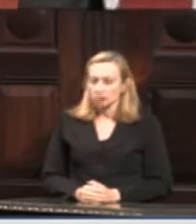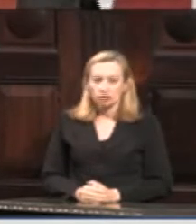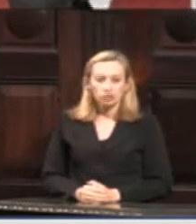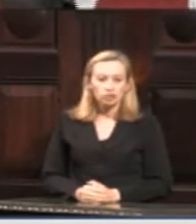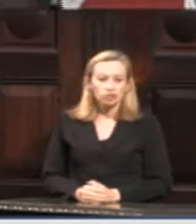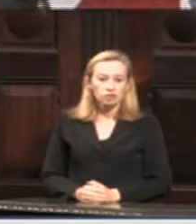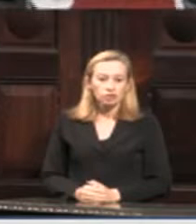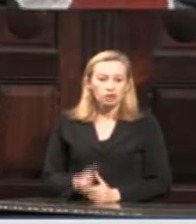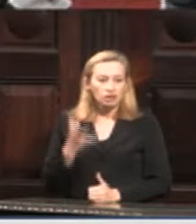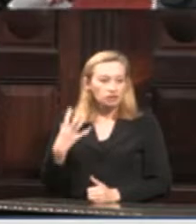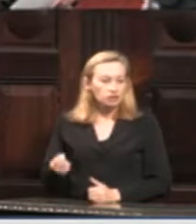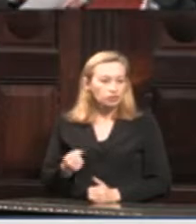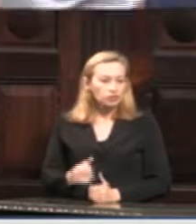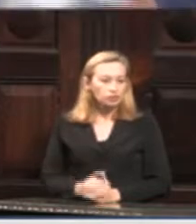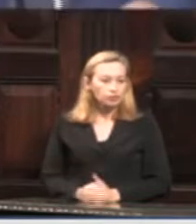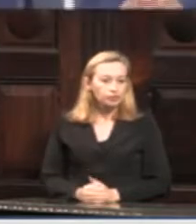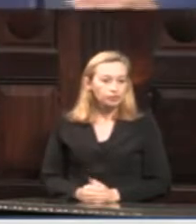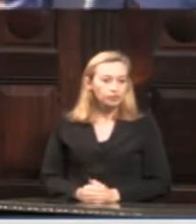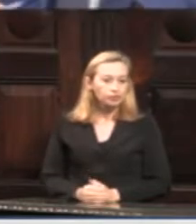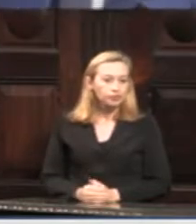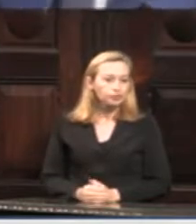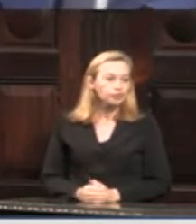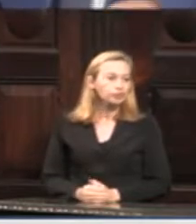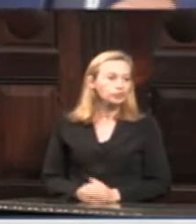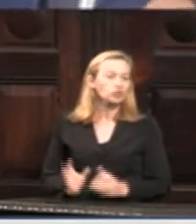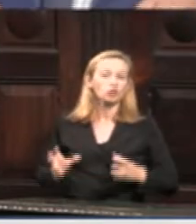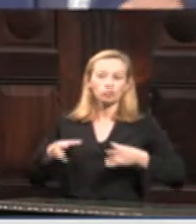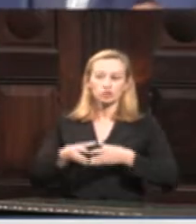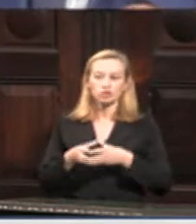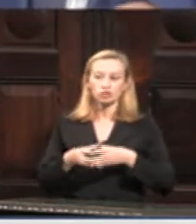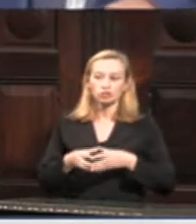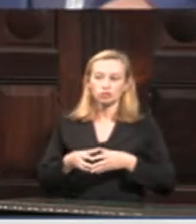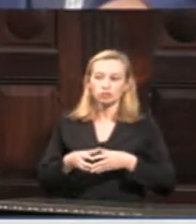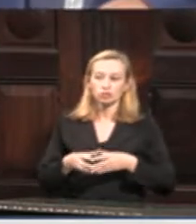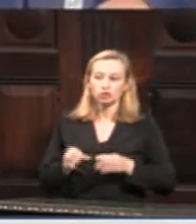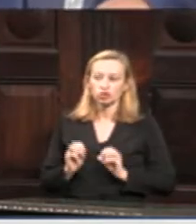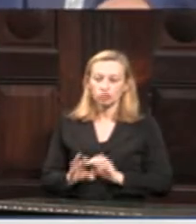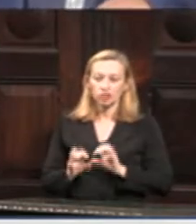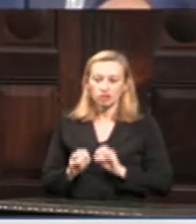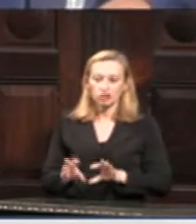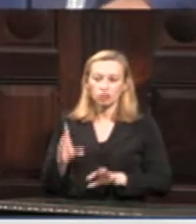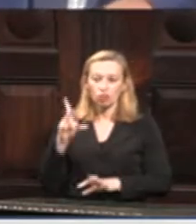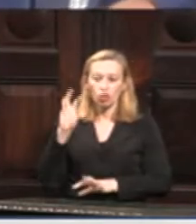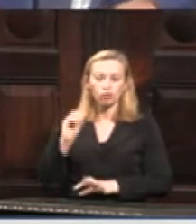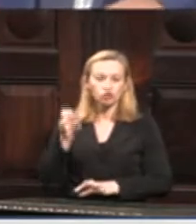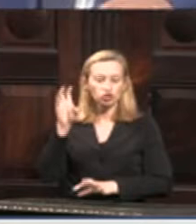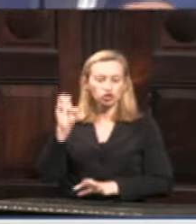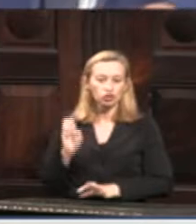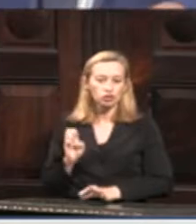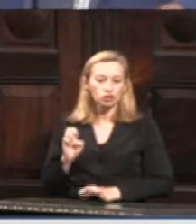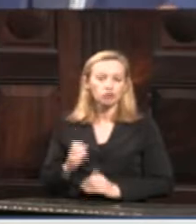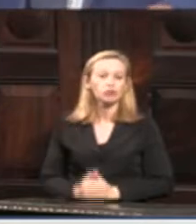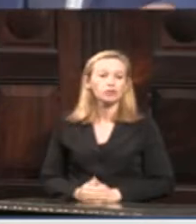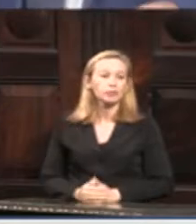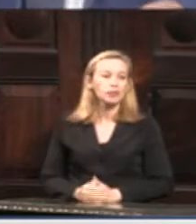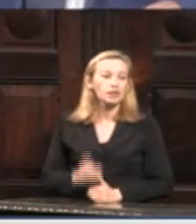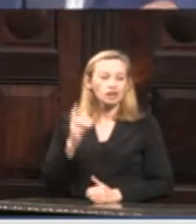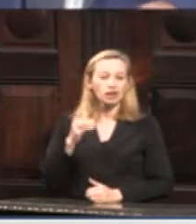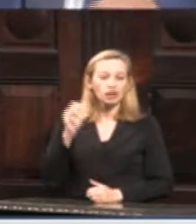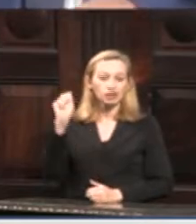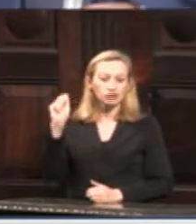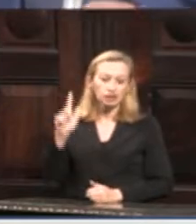Parecer favorável. Pela Comissão de Educação, deputado Conte Bittencourt. Deputado André